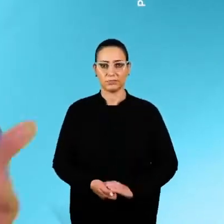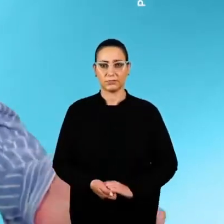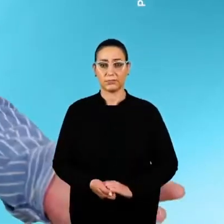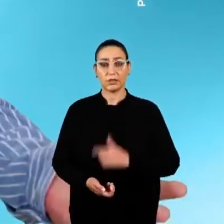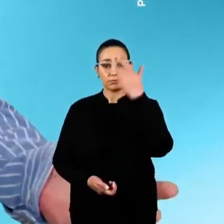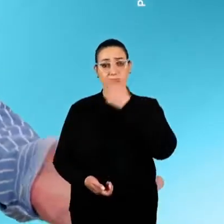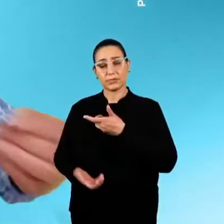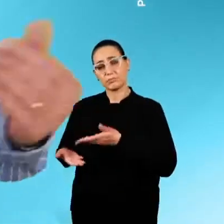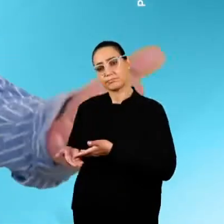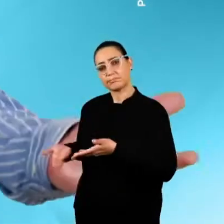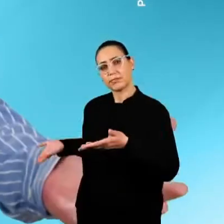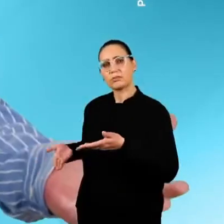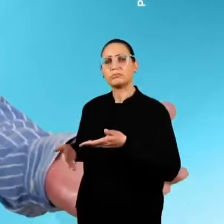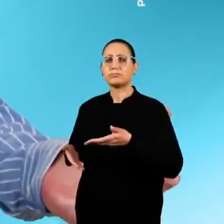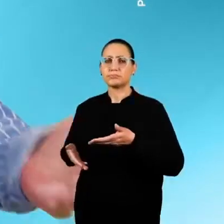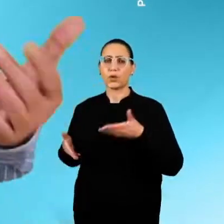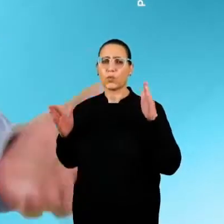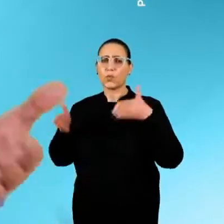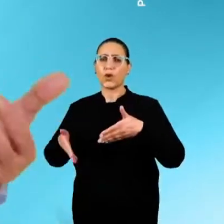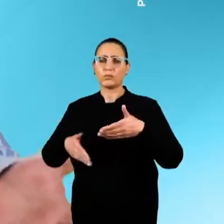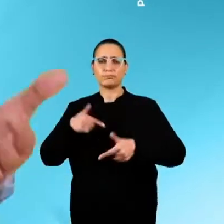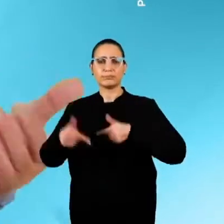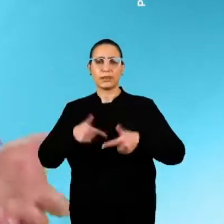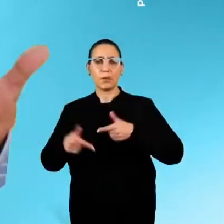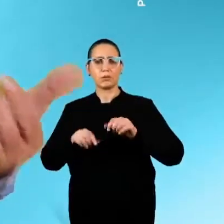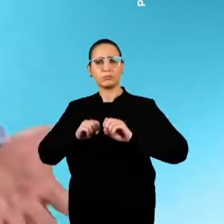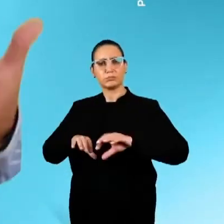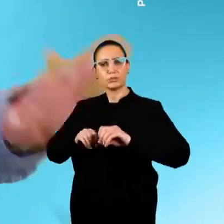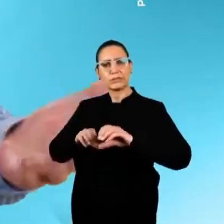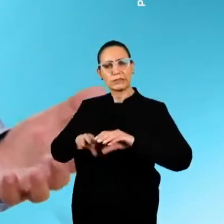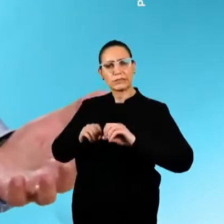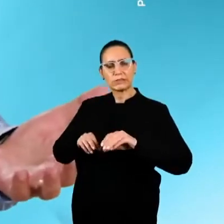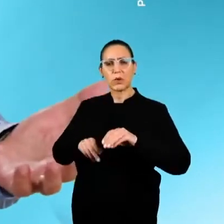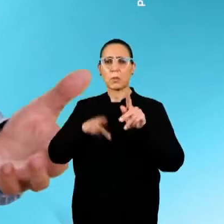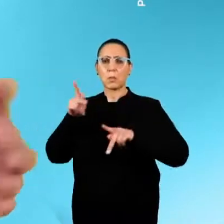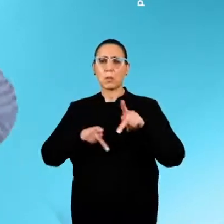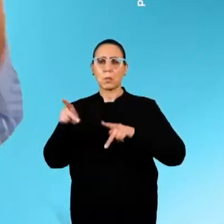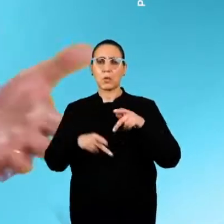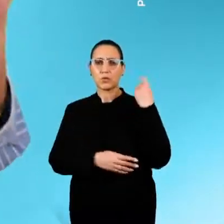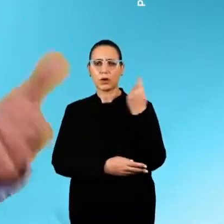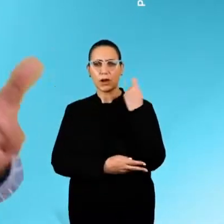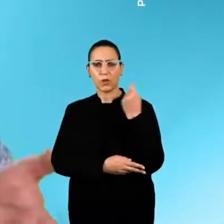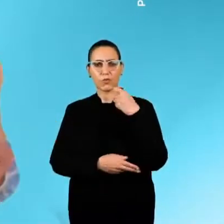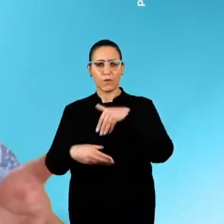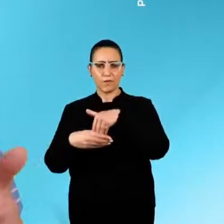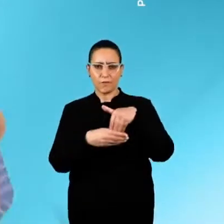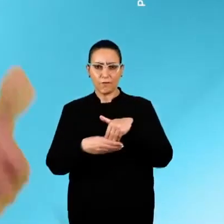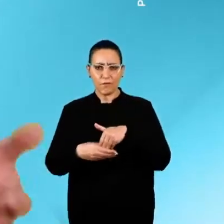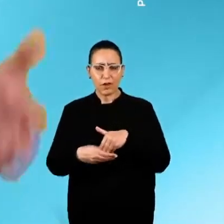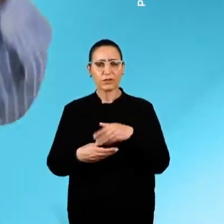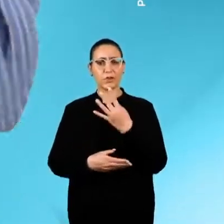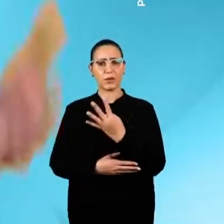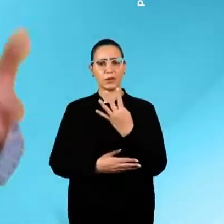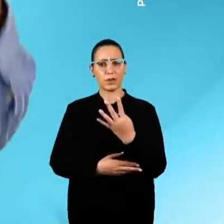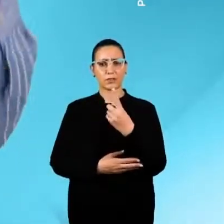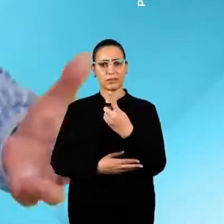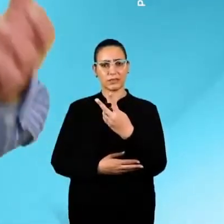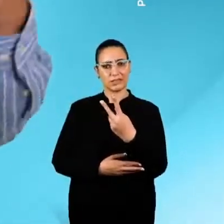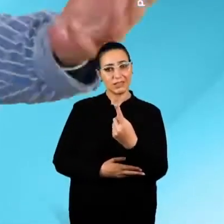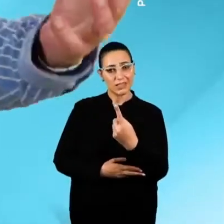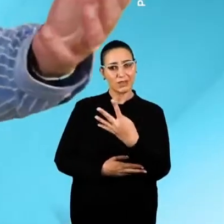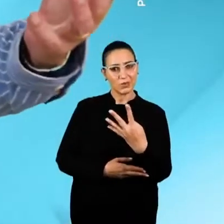44879. Eu sou o Zezo. Trabalho pela educação e pela geração de emprego e renda para os gaúchos. Para deputado estadual, vote